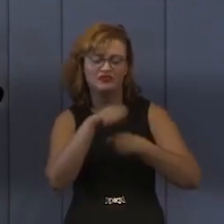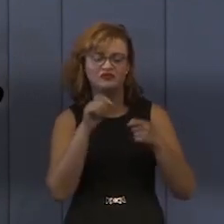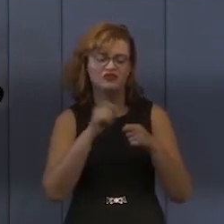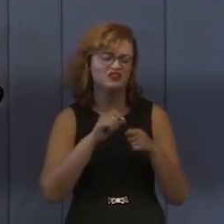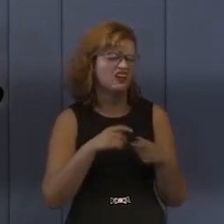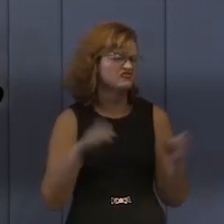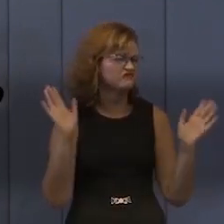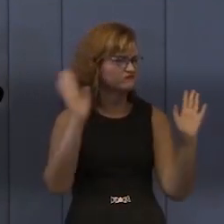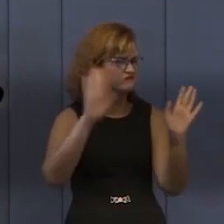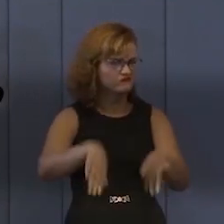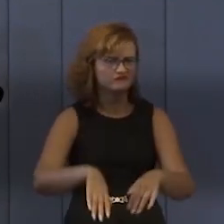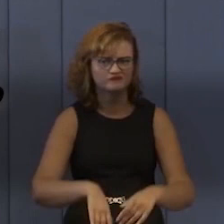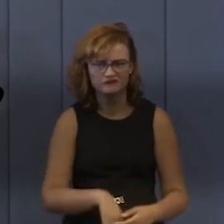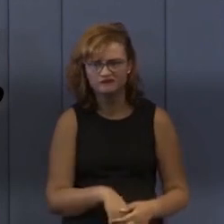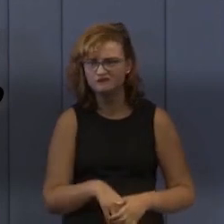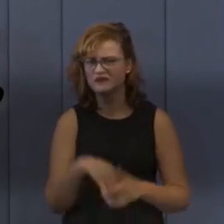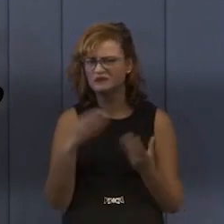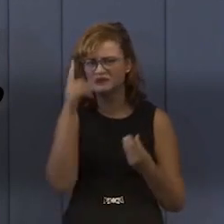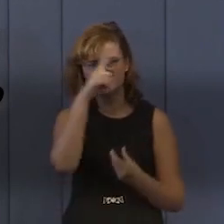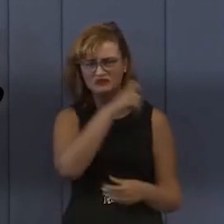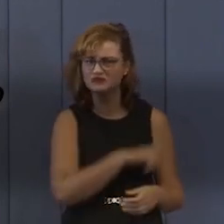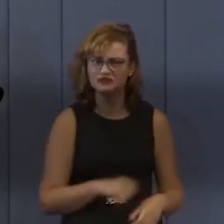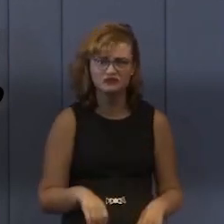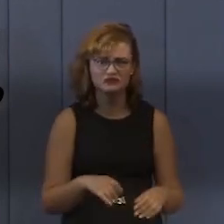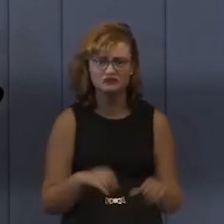Ficou quase impossível de se fazer negócio.